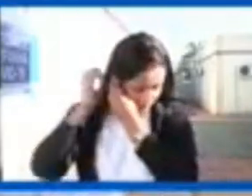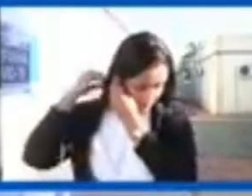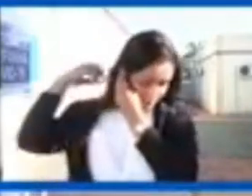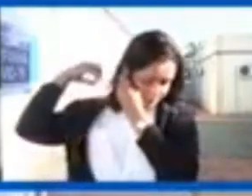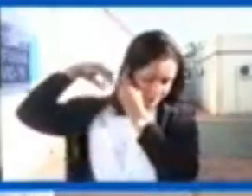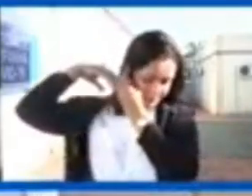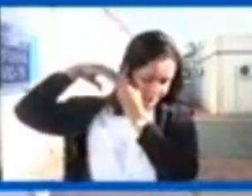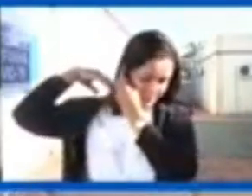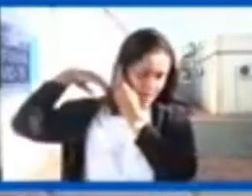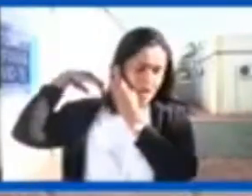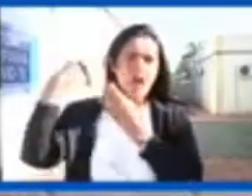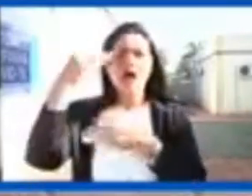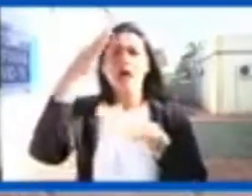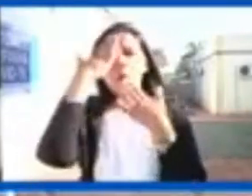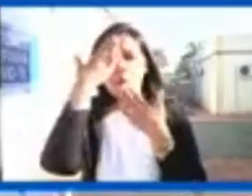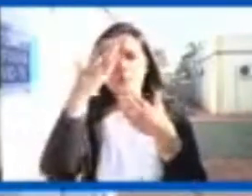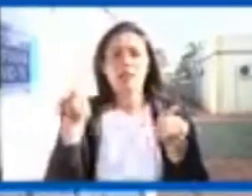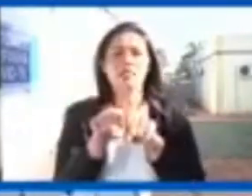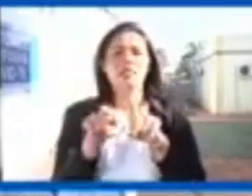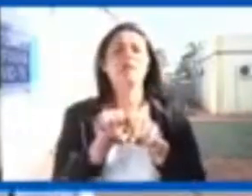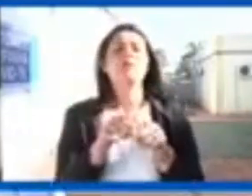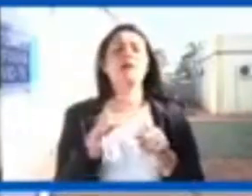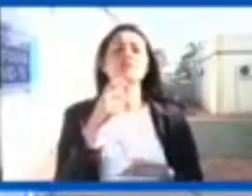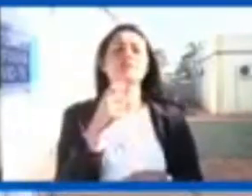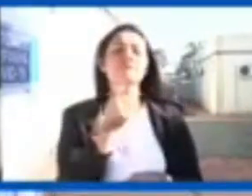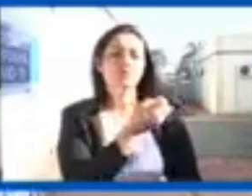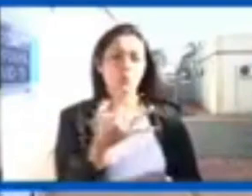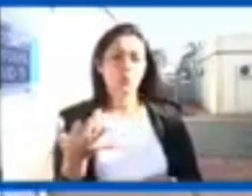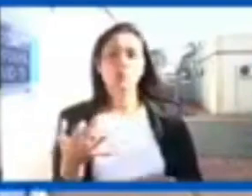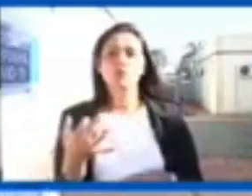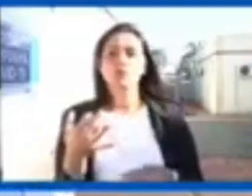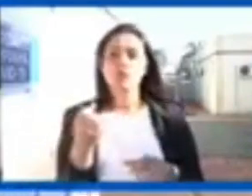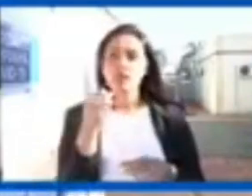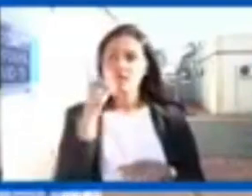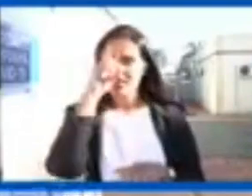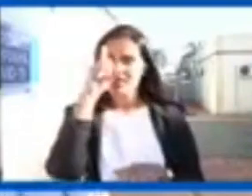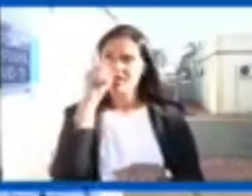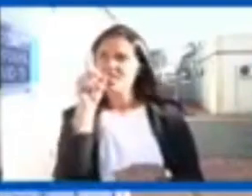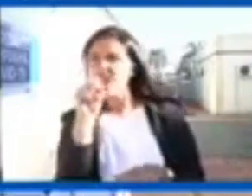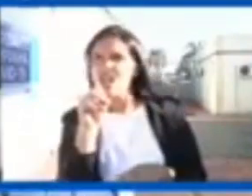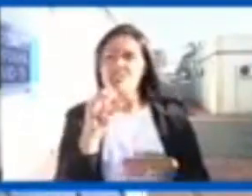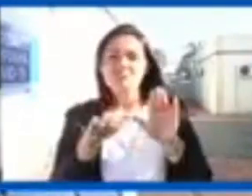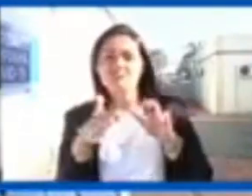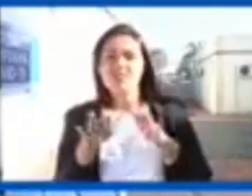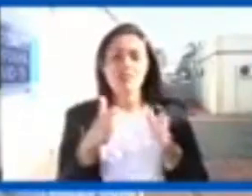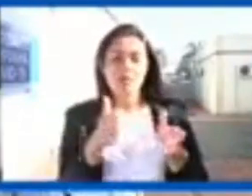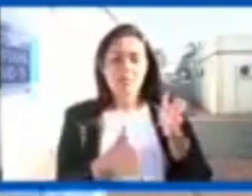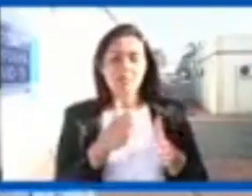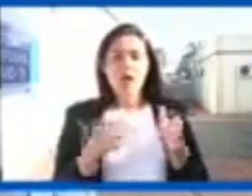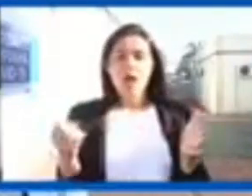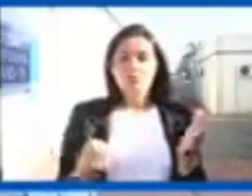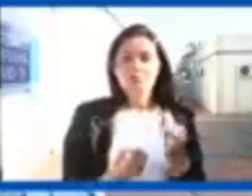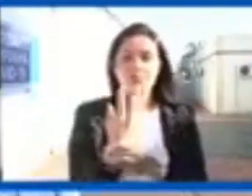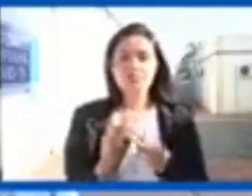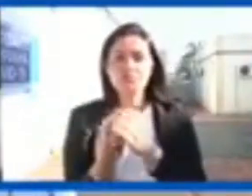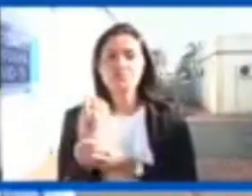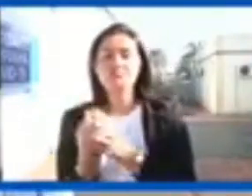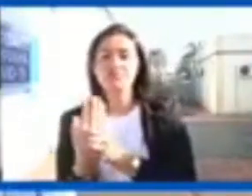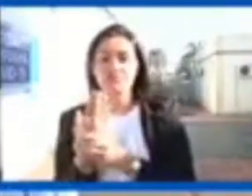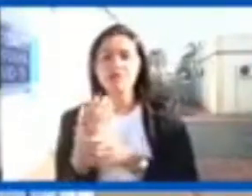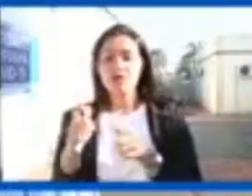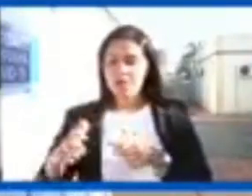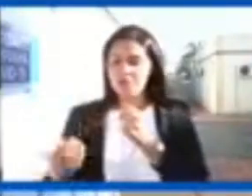obrigado Ivanete pelas suas palavras o hospital foi construída em menos de dez dias primeiro nossa região de São José do Rio Preto com essa